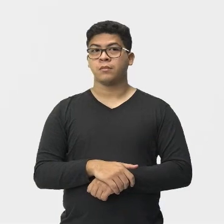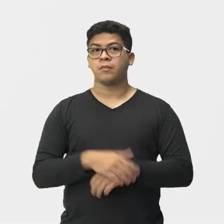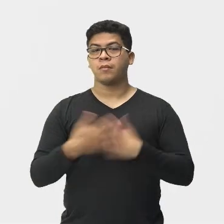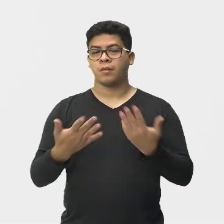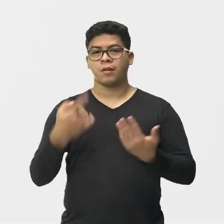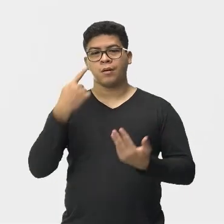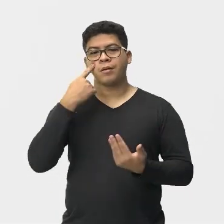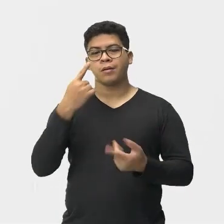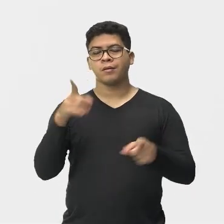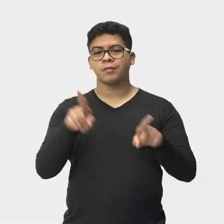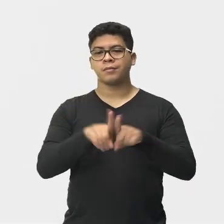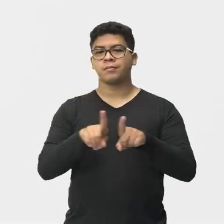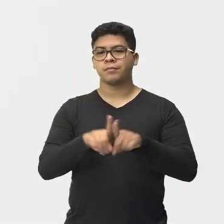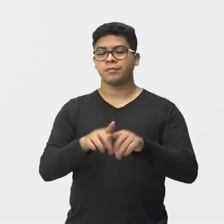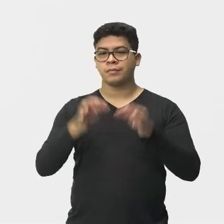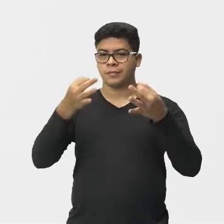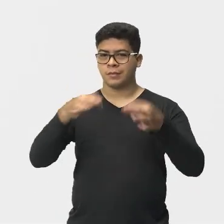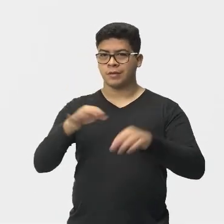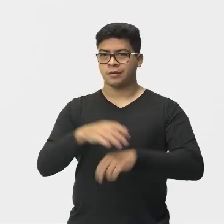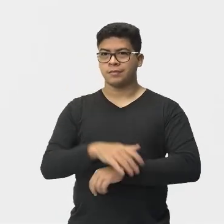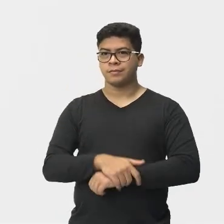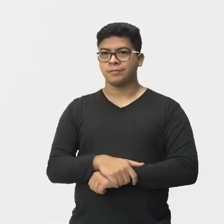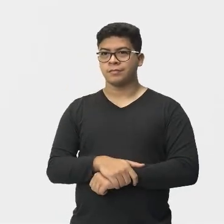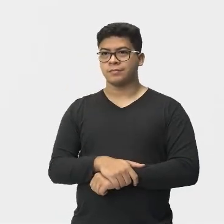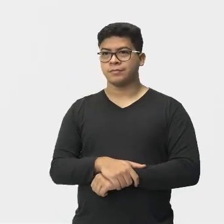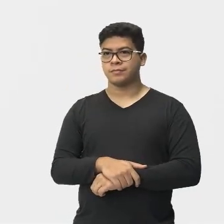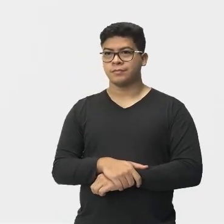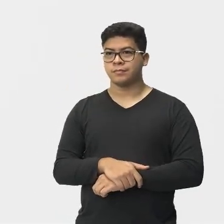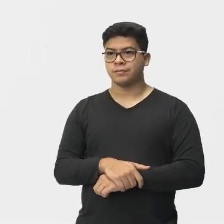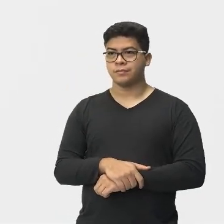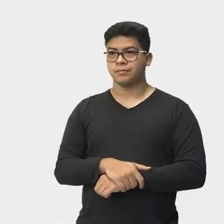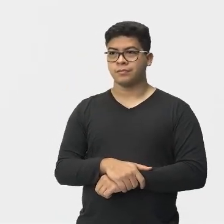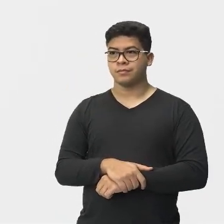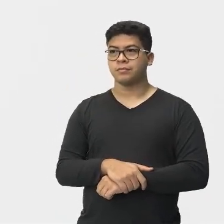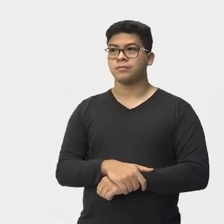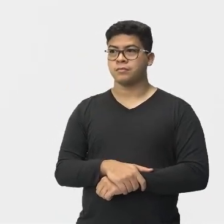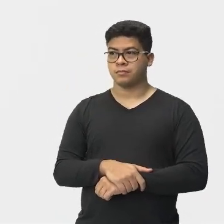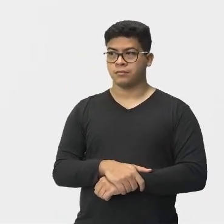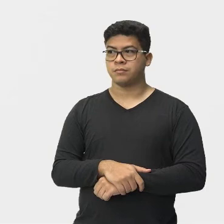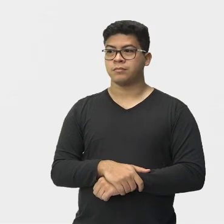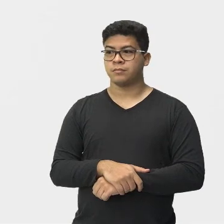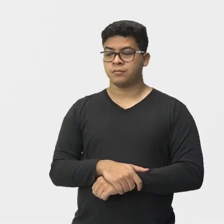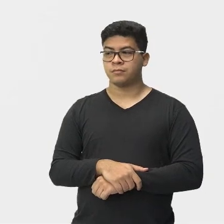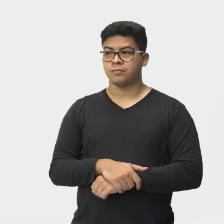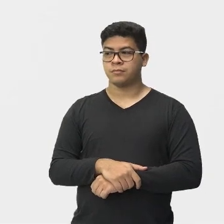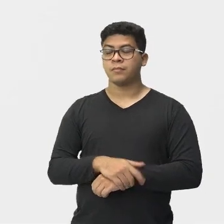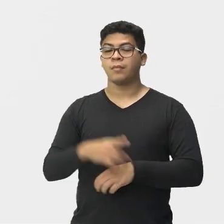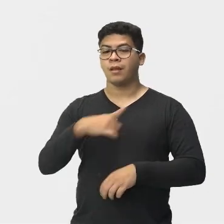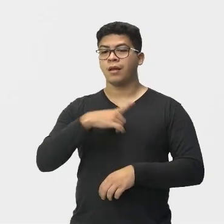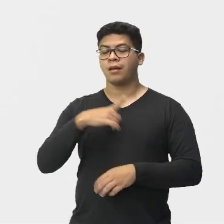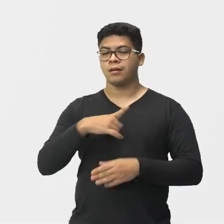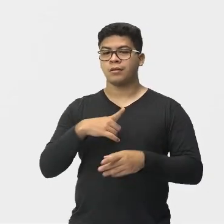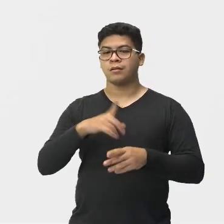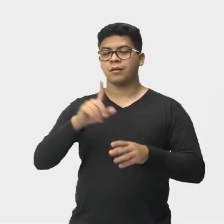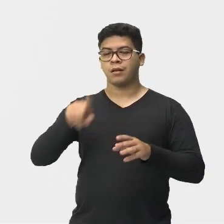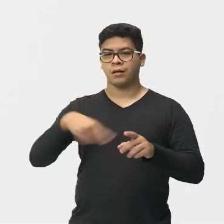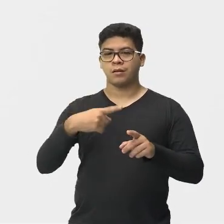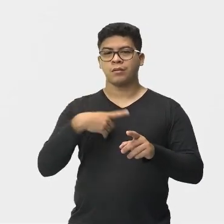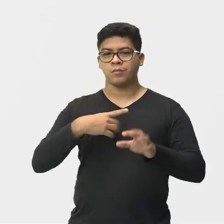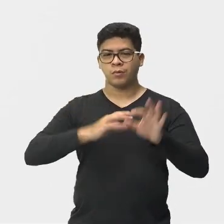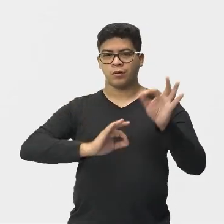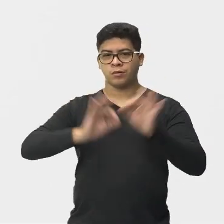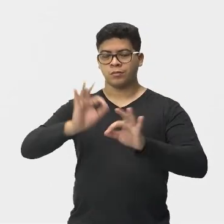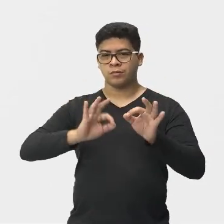haver cacofonia, tá certo? E para a gente finalizar, temos aí mais esse